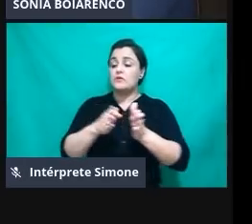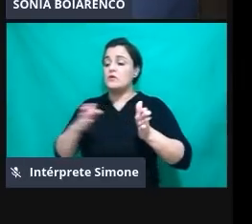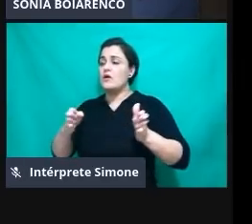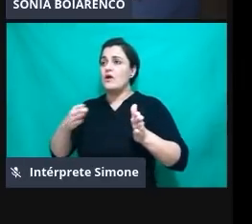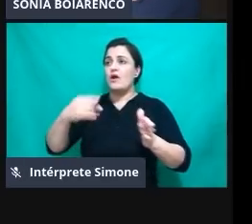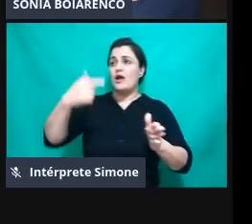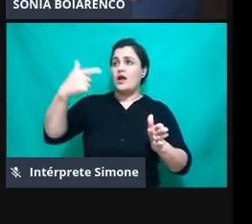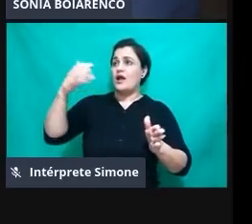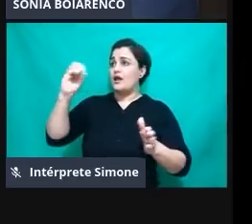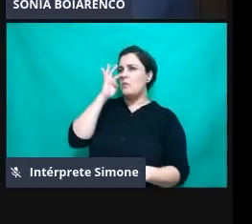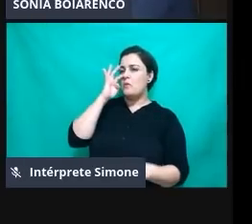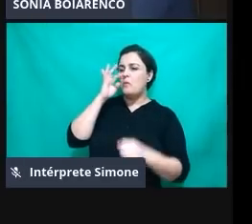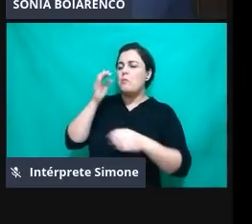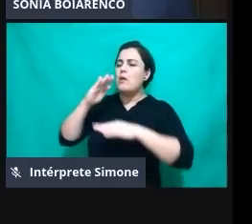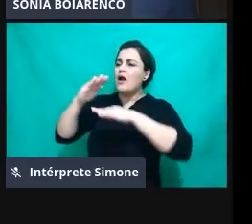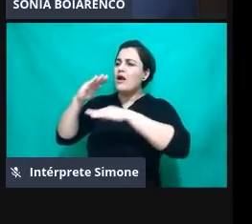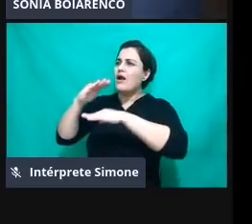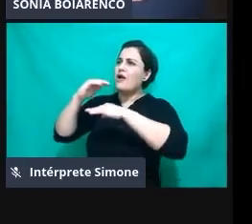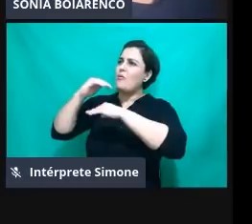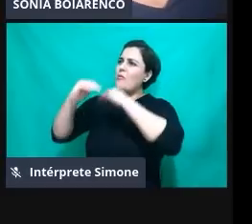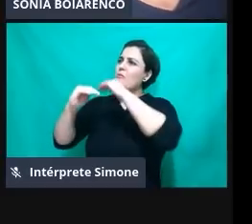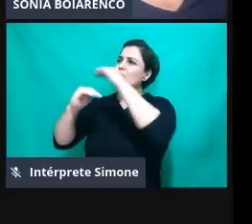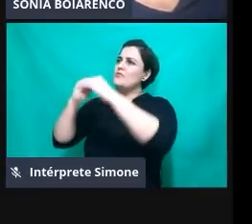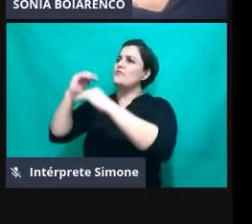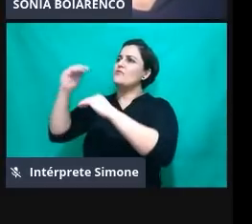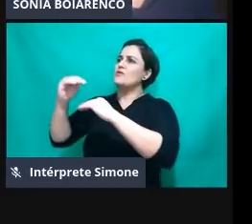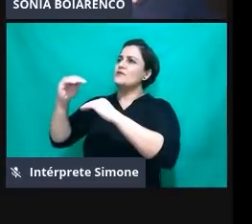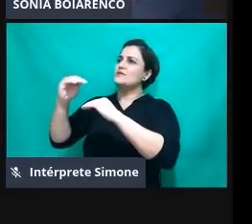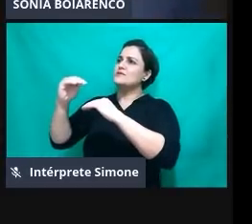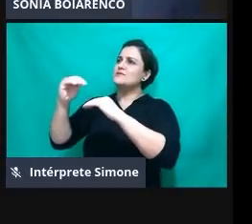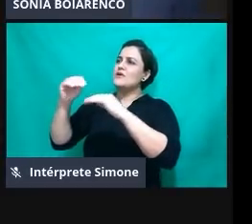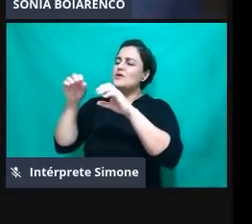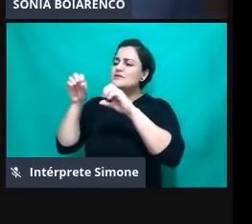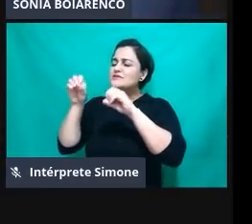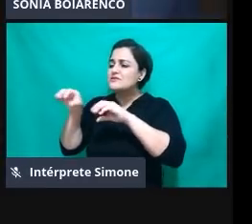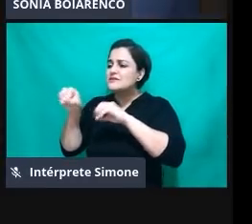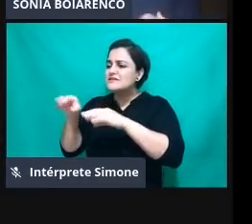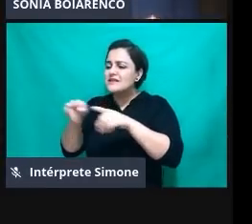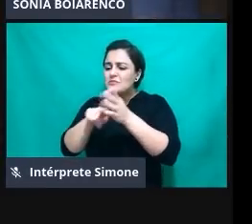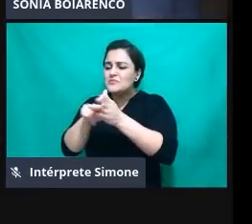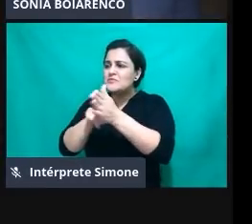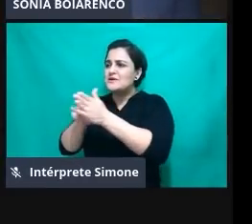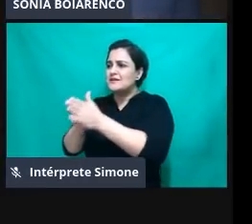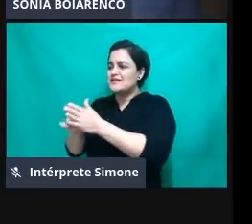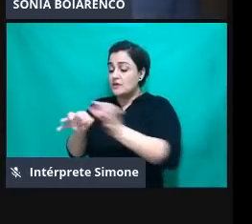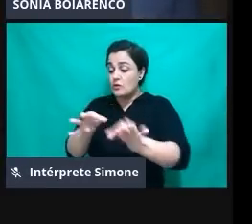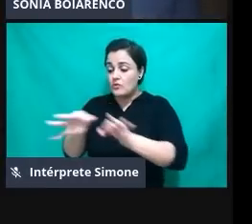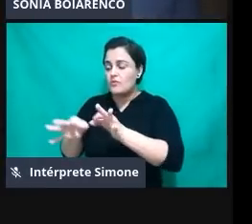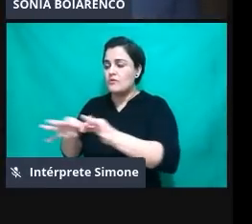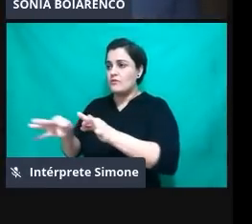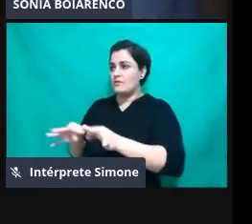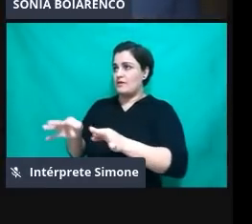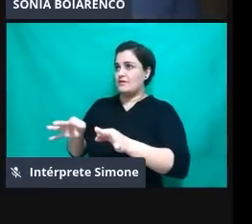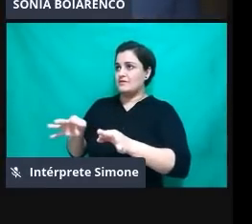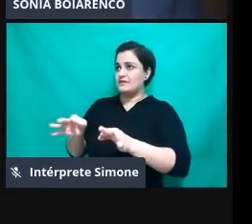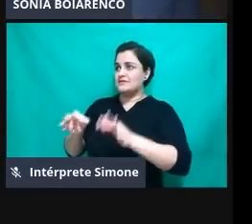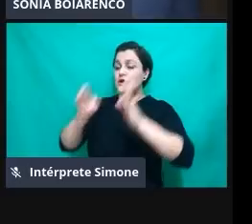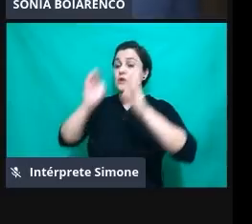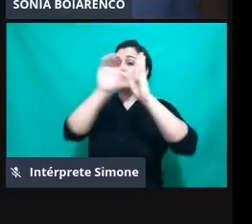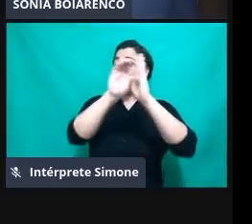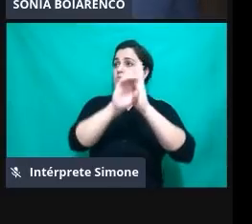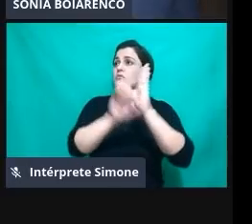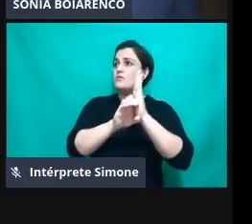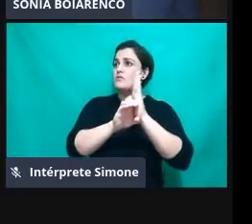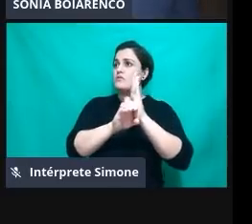as orientações. Com a mudança, né, das políticas, né, com o advindo aí